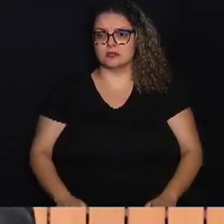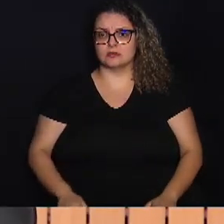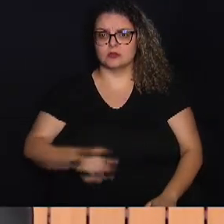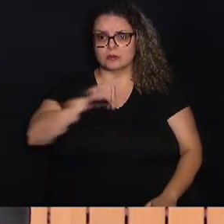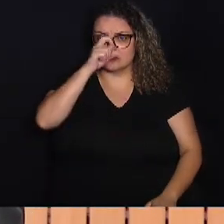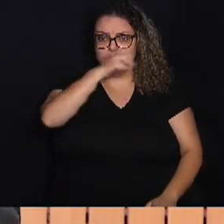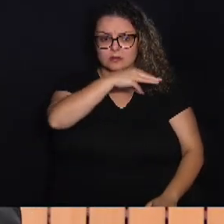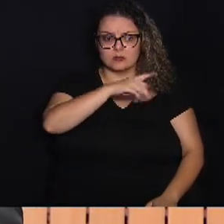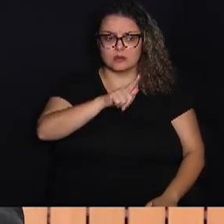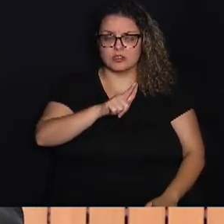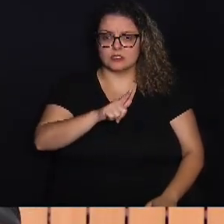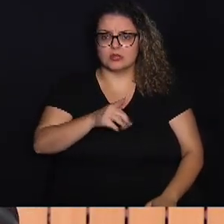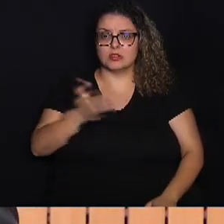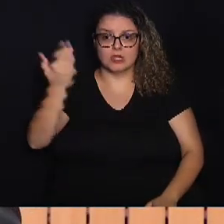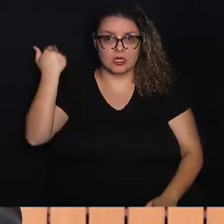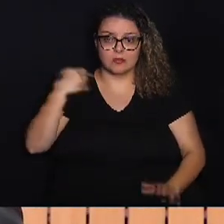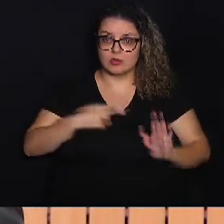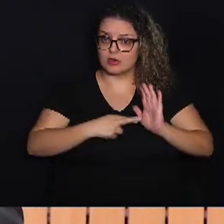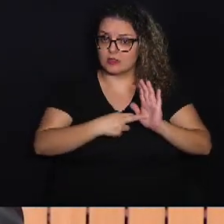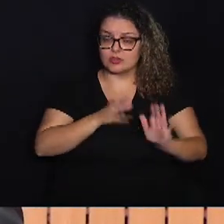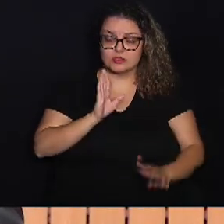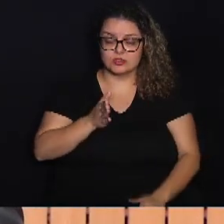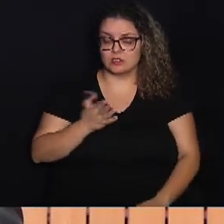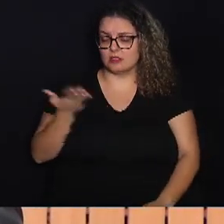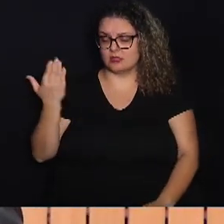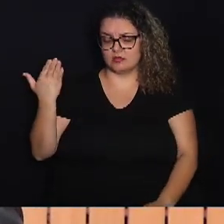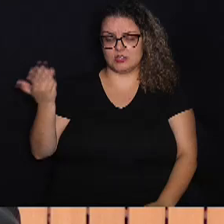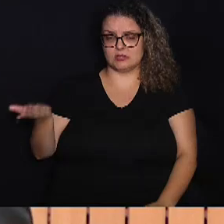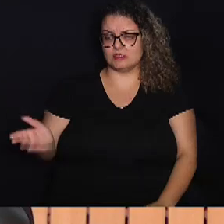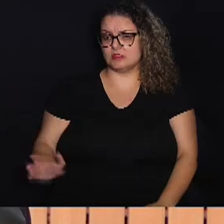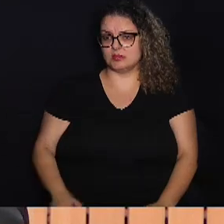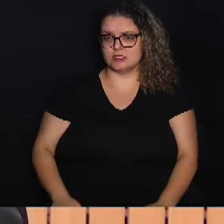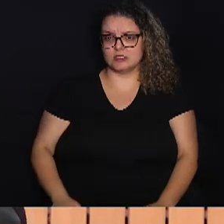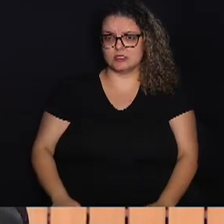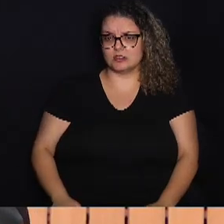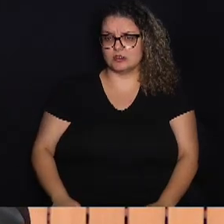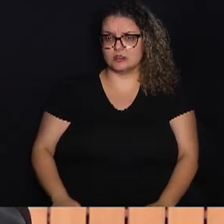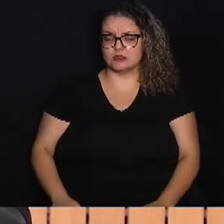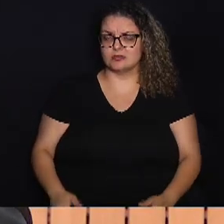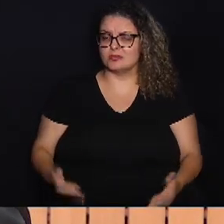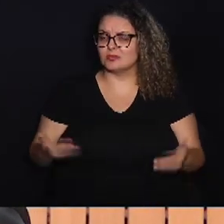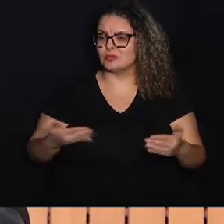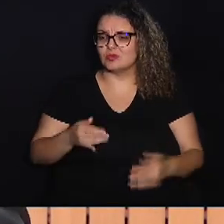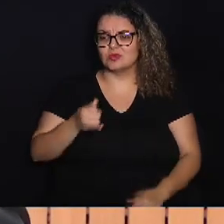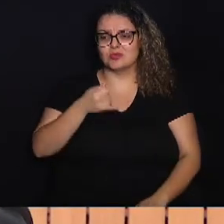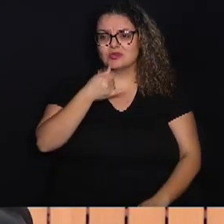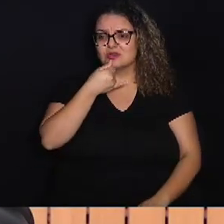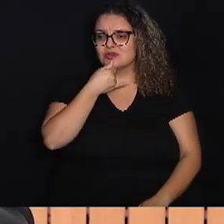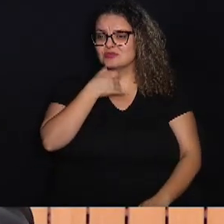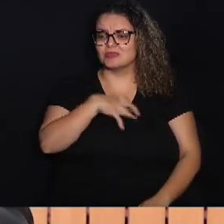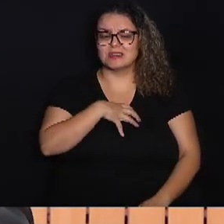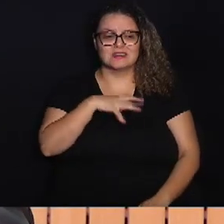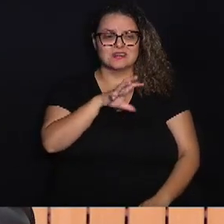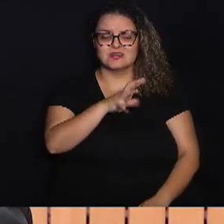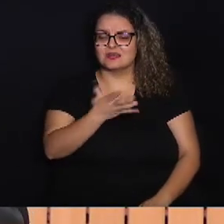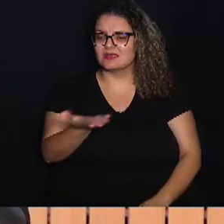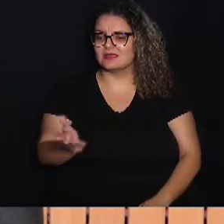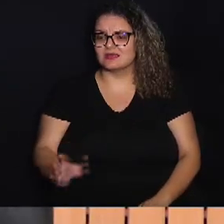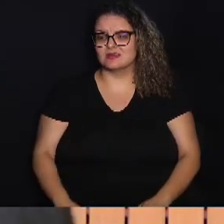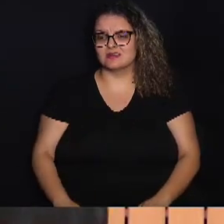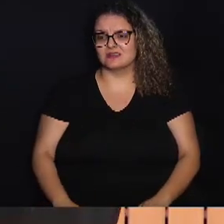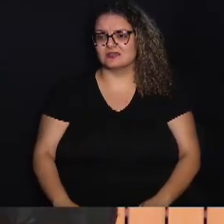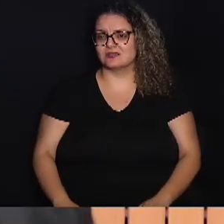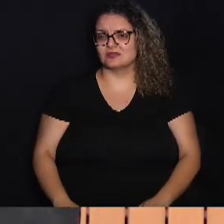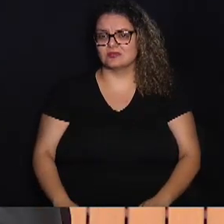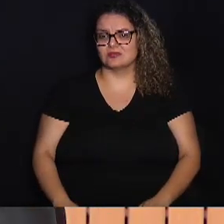Gate já foi referência no atendimento e hoje lamentavelmente se encontra nessa situação então a